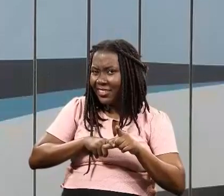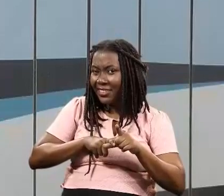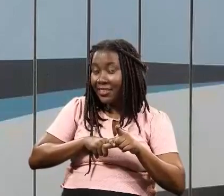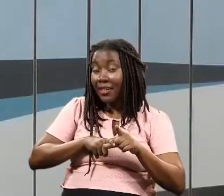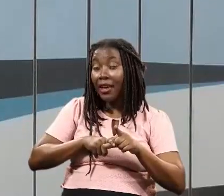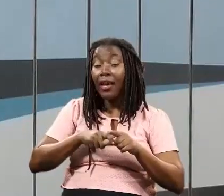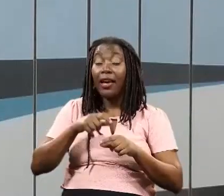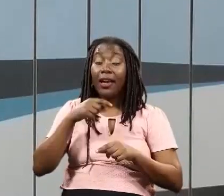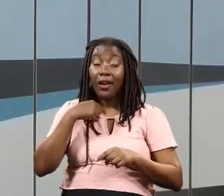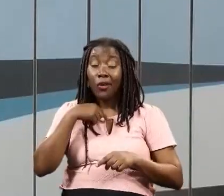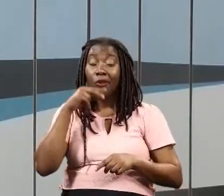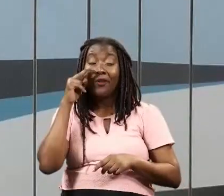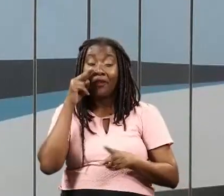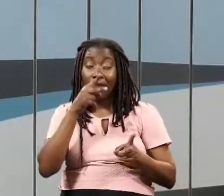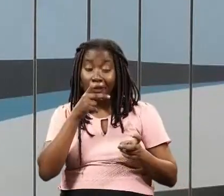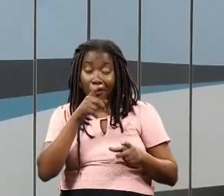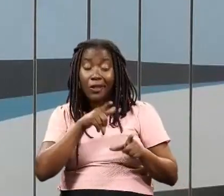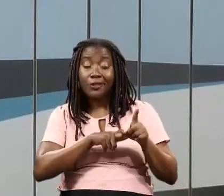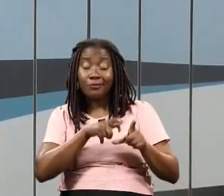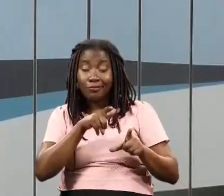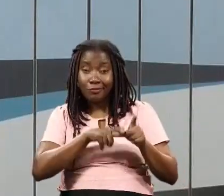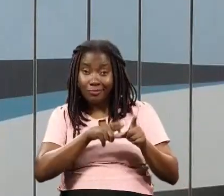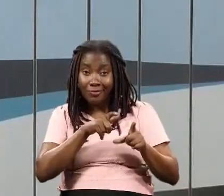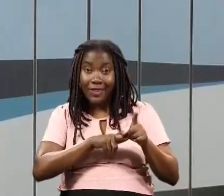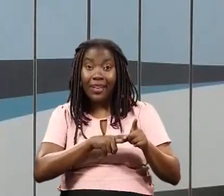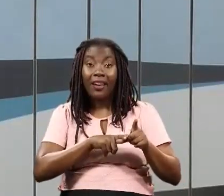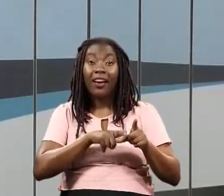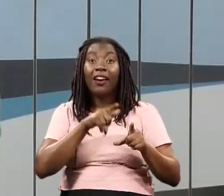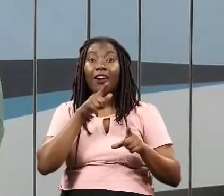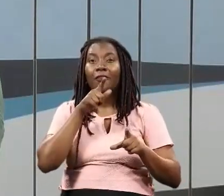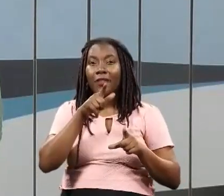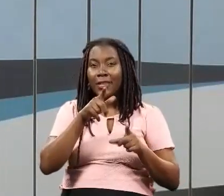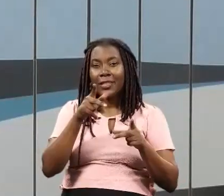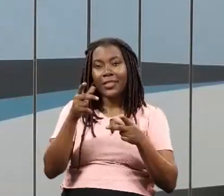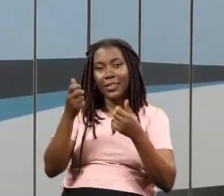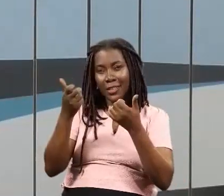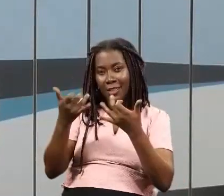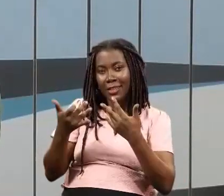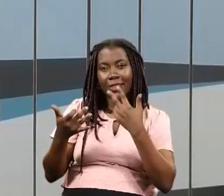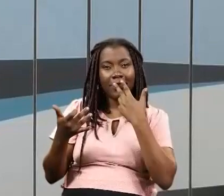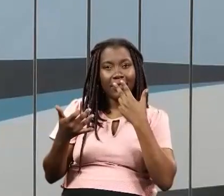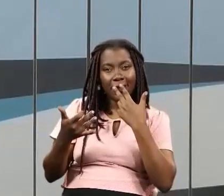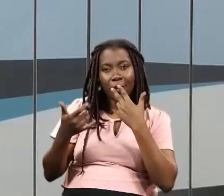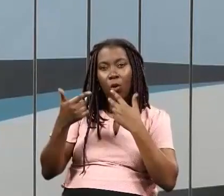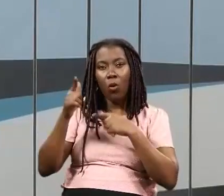muito pelo lado da dependência, sabe? É a dependência. Você citou a questão do cigarro, outras